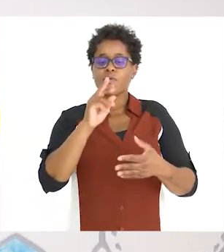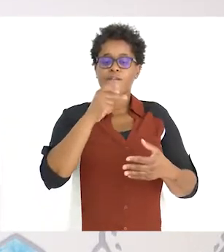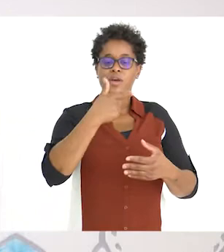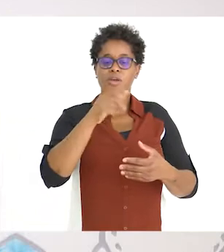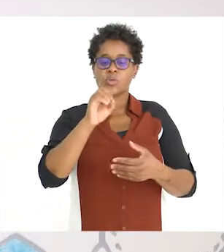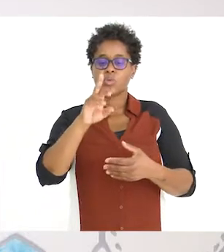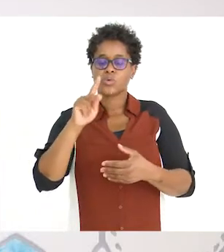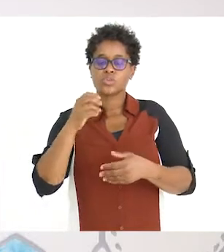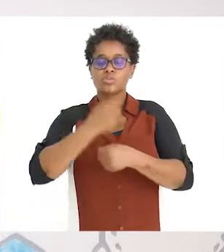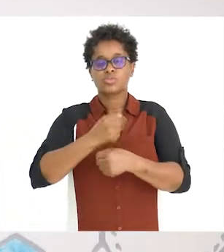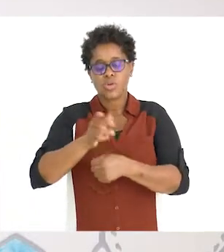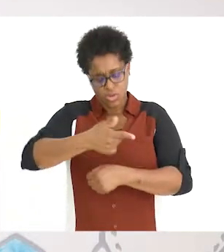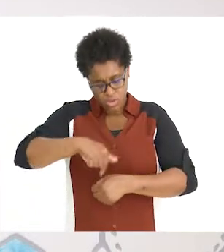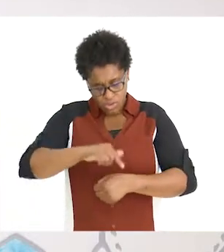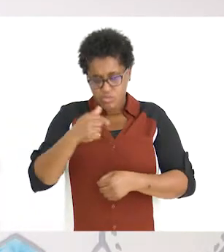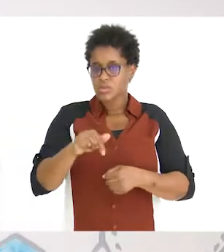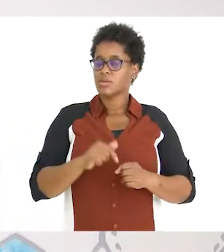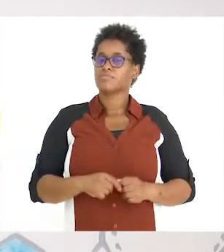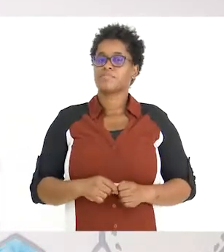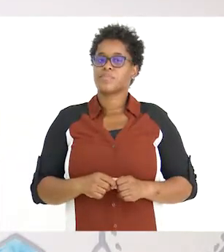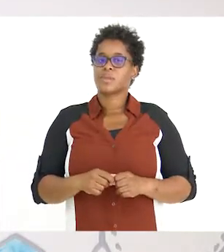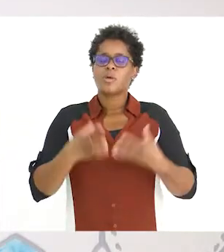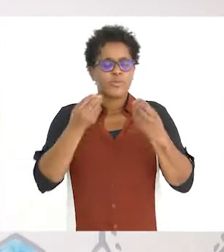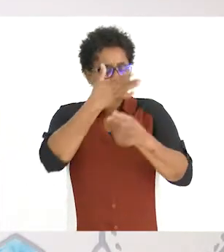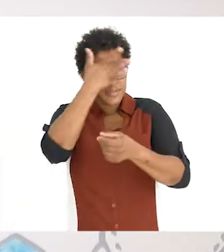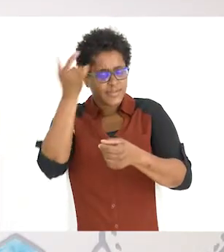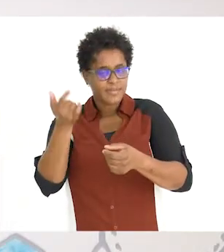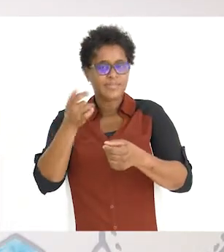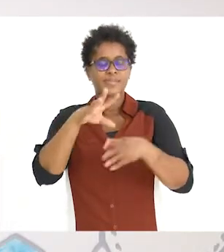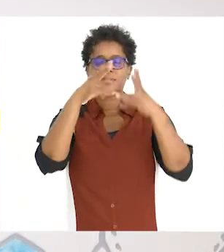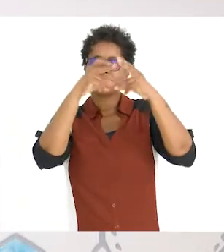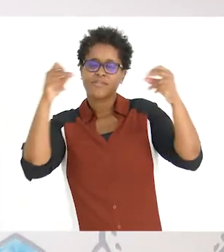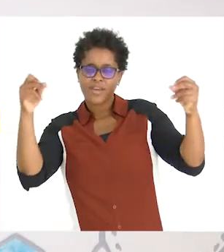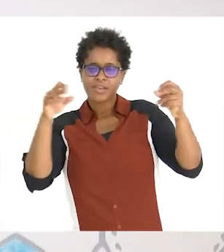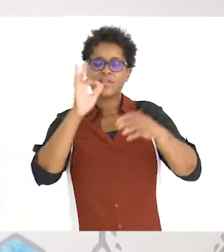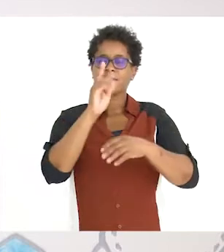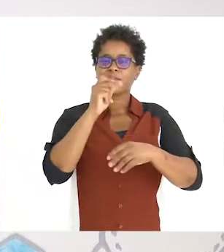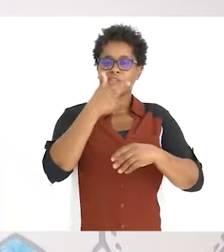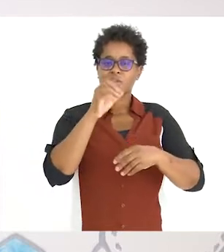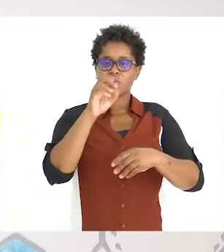produção que nós temos. Muito simples de definir fatores de produção.